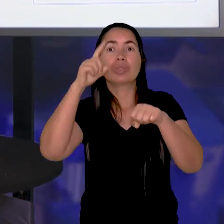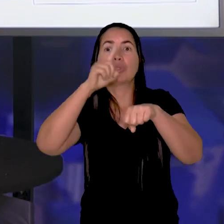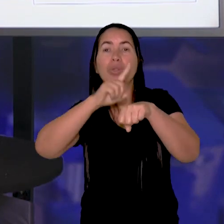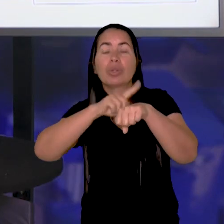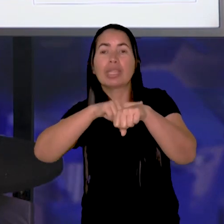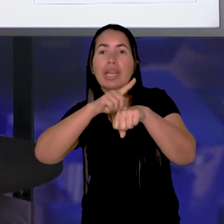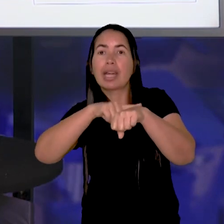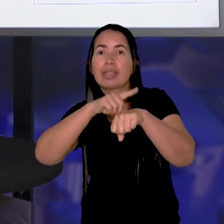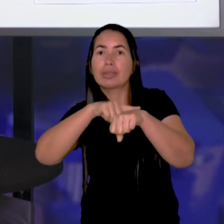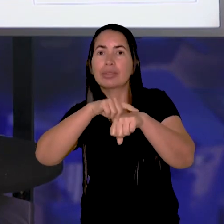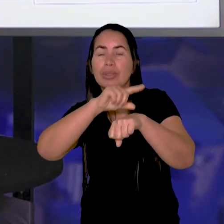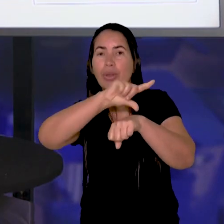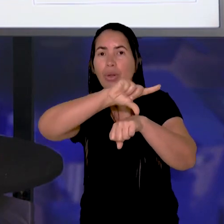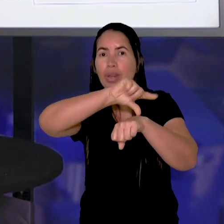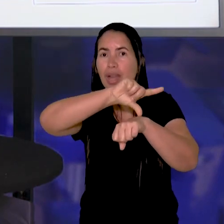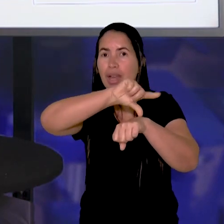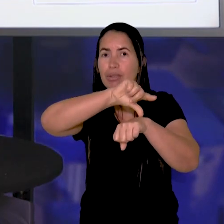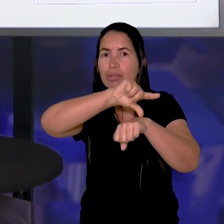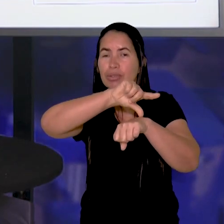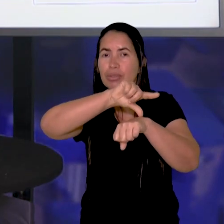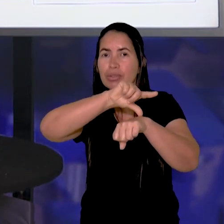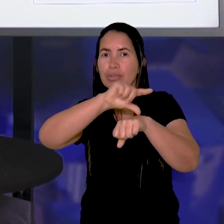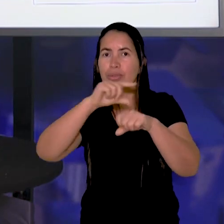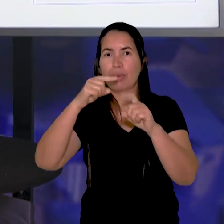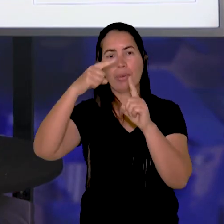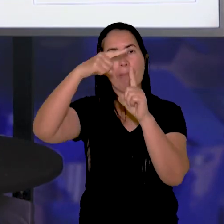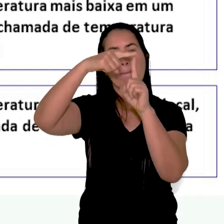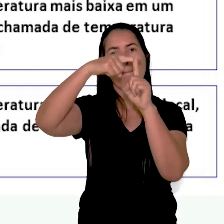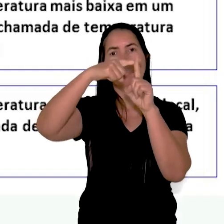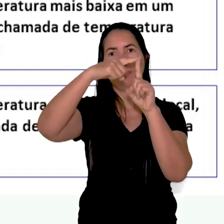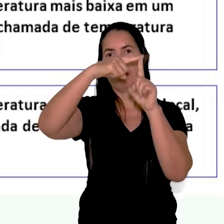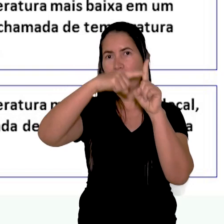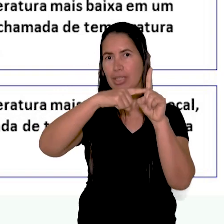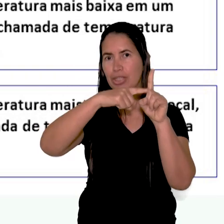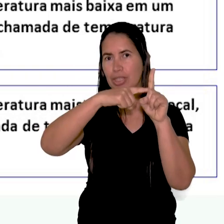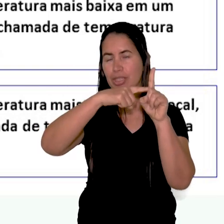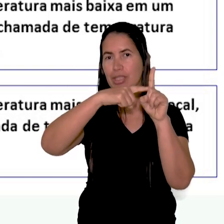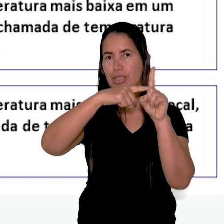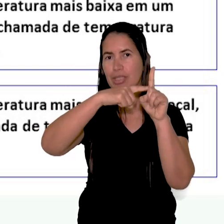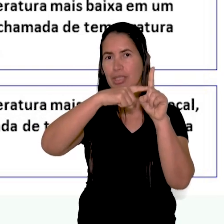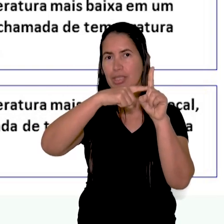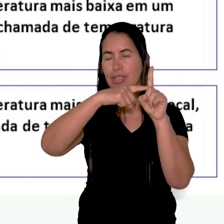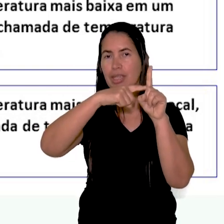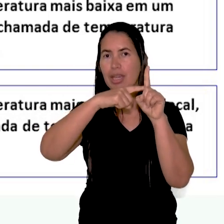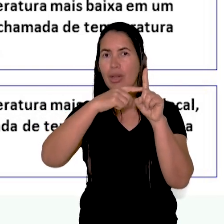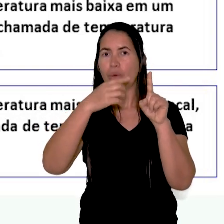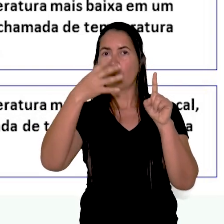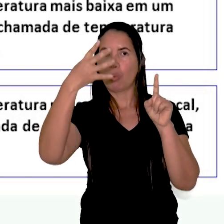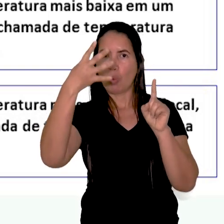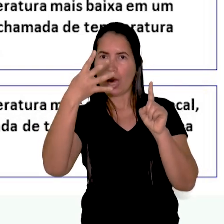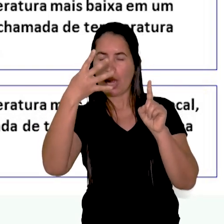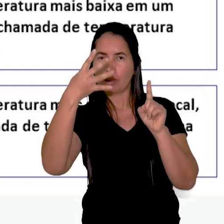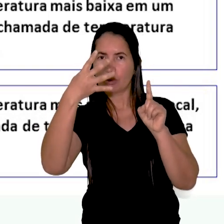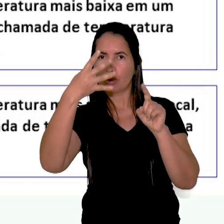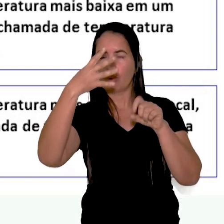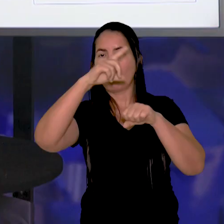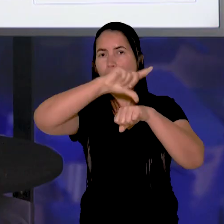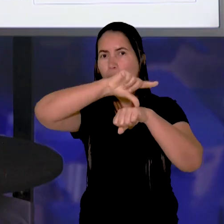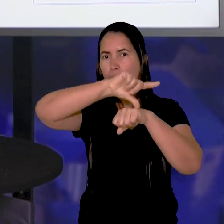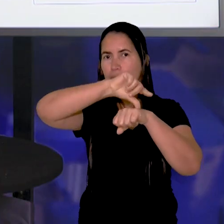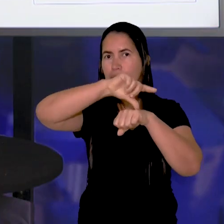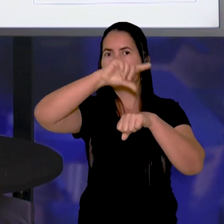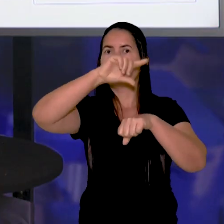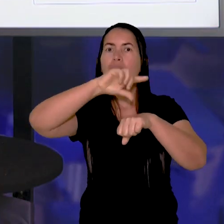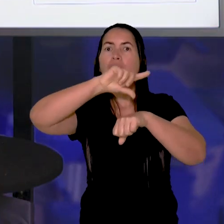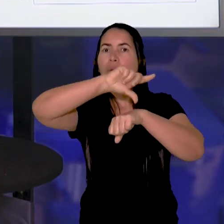horários que a temperatura ficou mais baixa? No horário das 4 horas e no